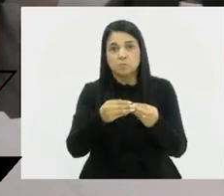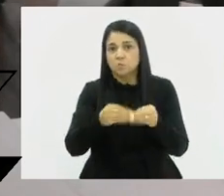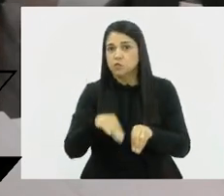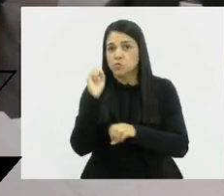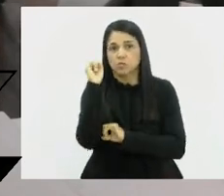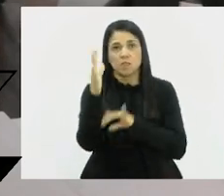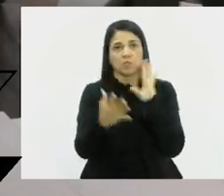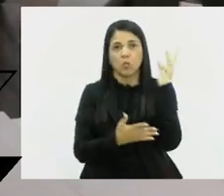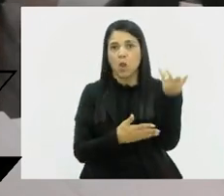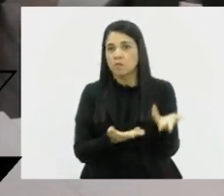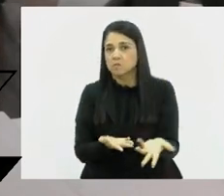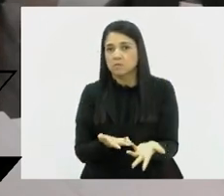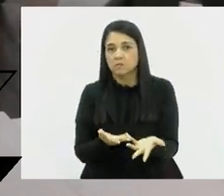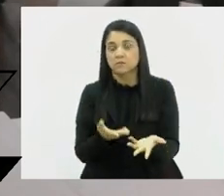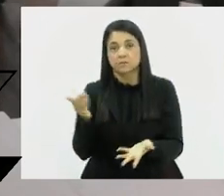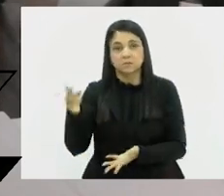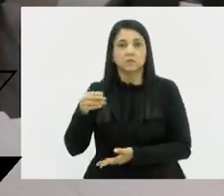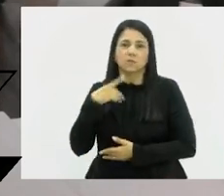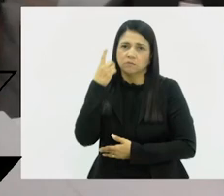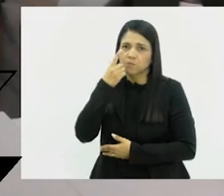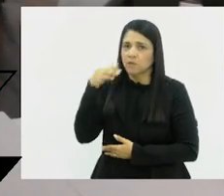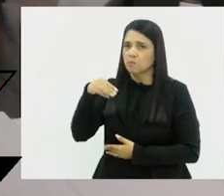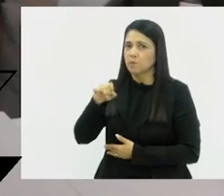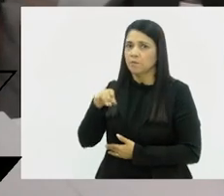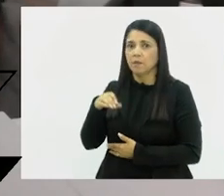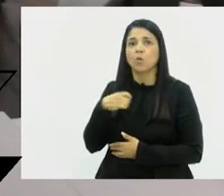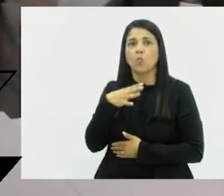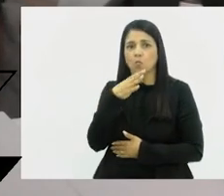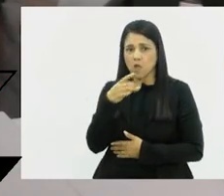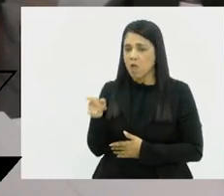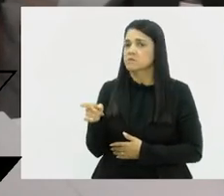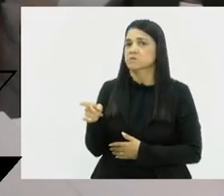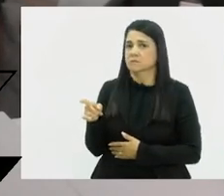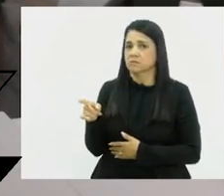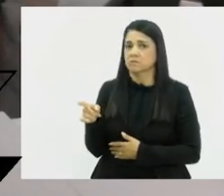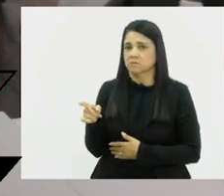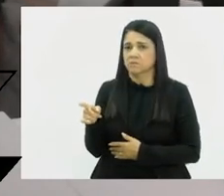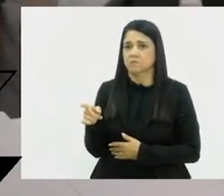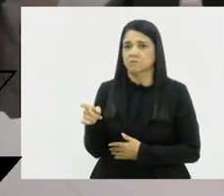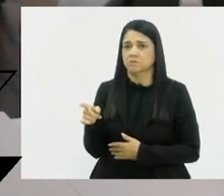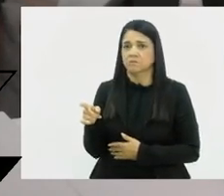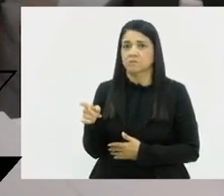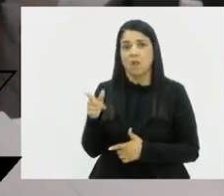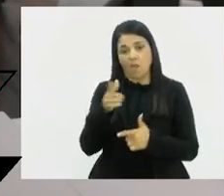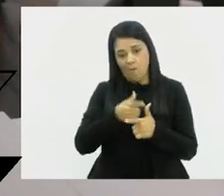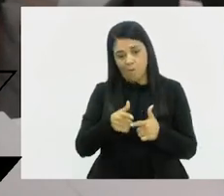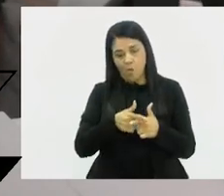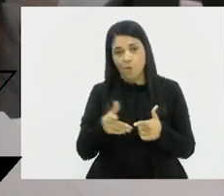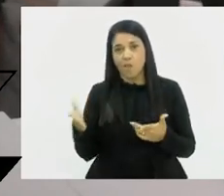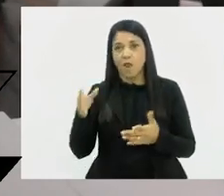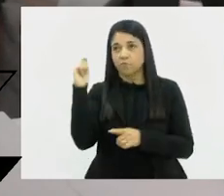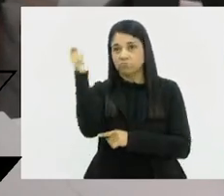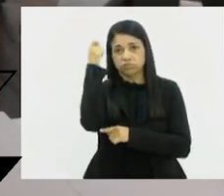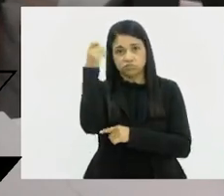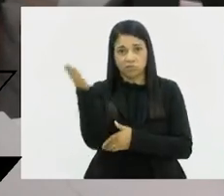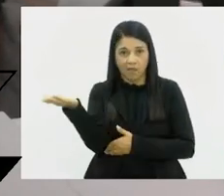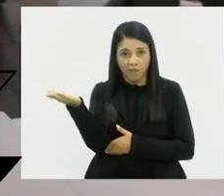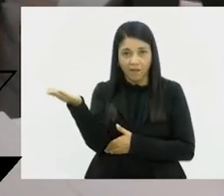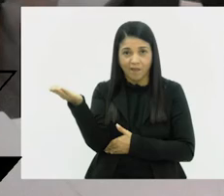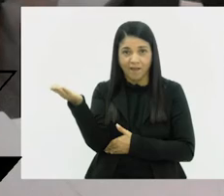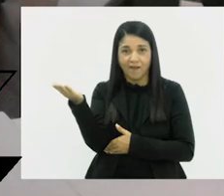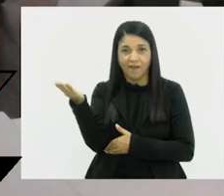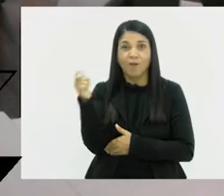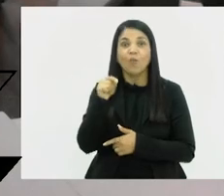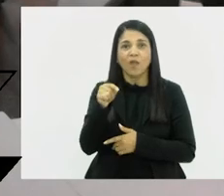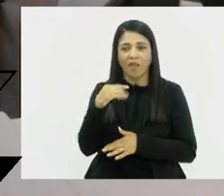Uma delas é a situação, o deputado Carlos Jumim conhece melhor, que todos nós aqui, é o problema recente no Rio Grande do Sul, provocado